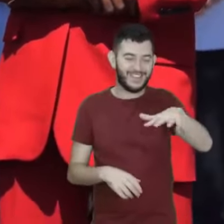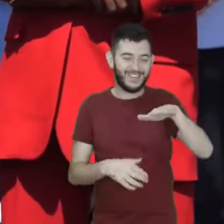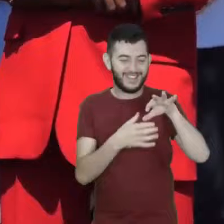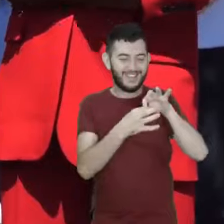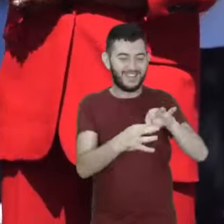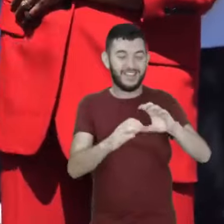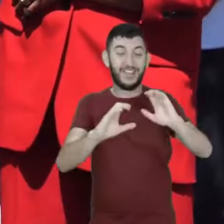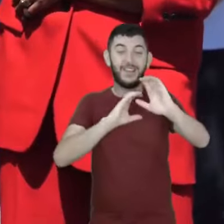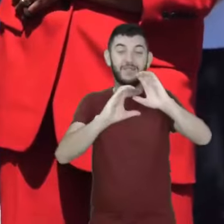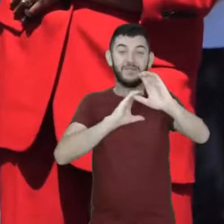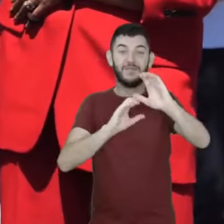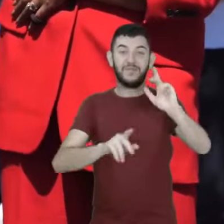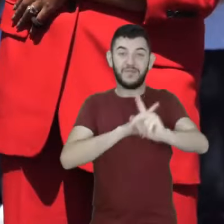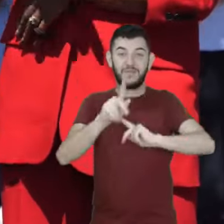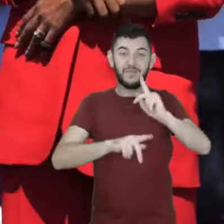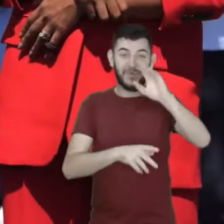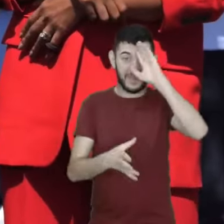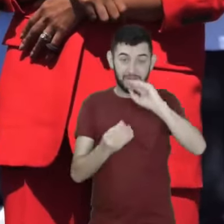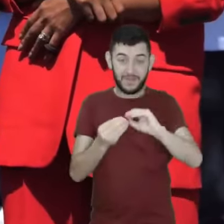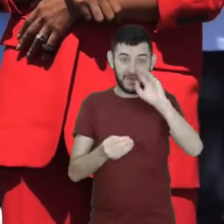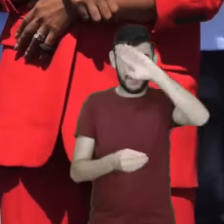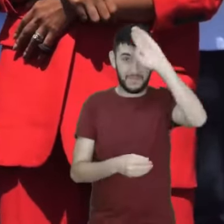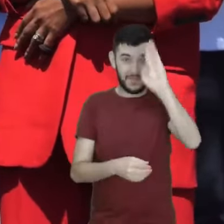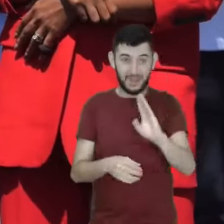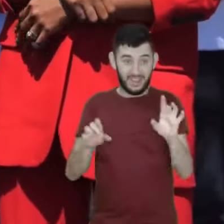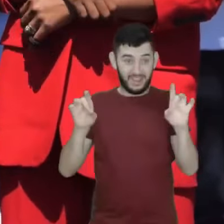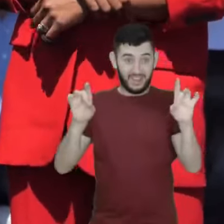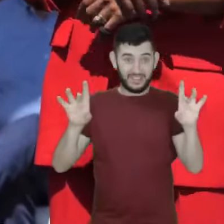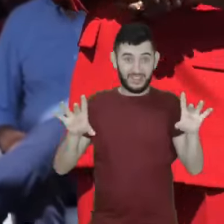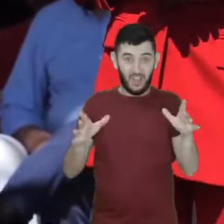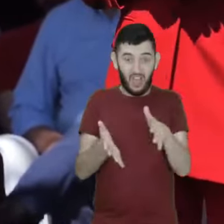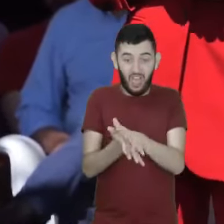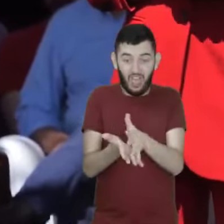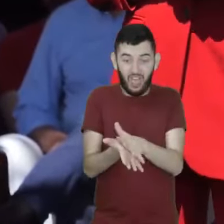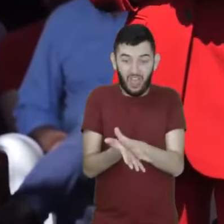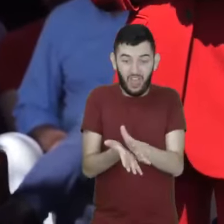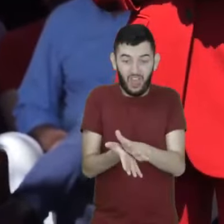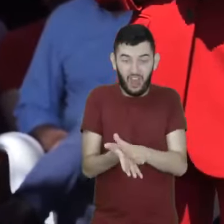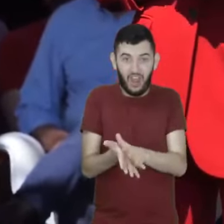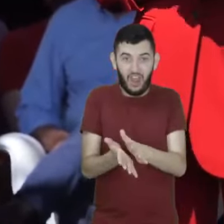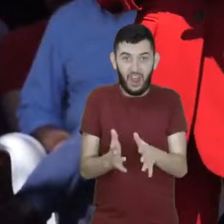não é só a dança dos famosos. O Brasil tem muito mais coisas além da dança dos famosos.